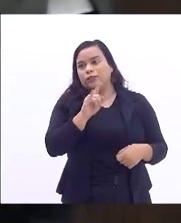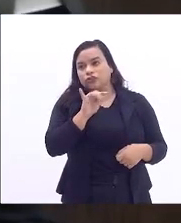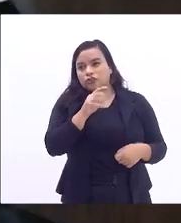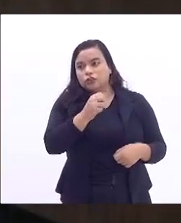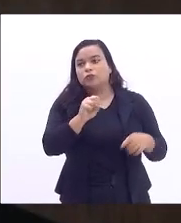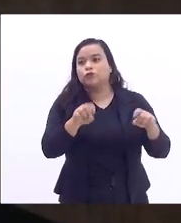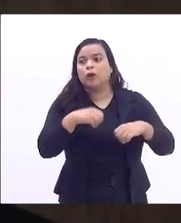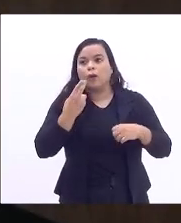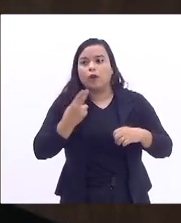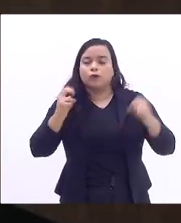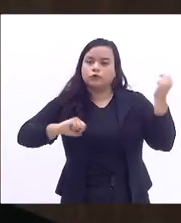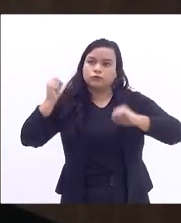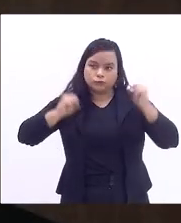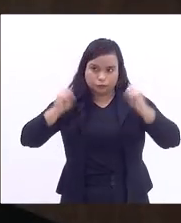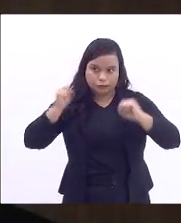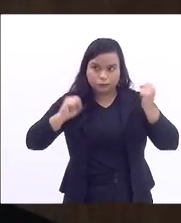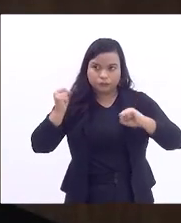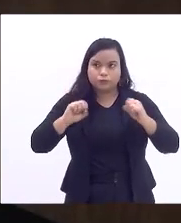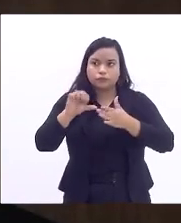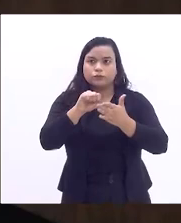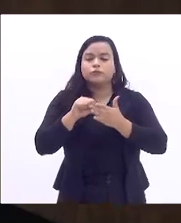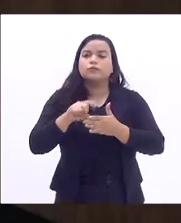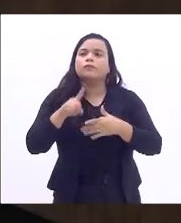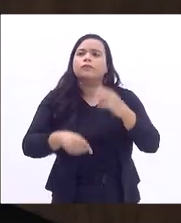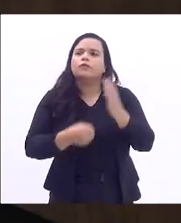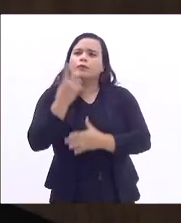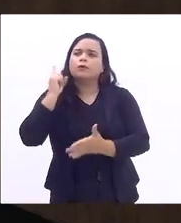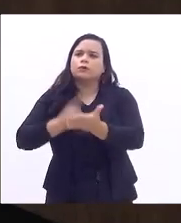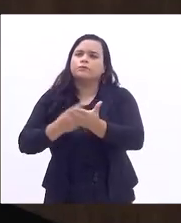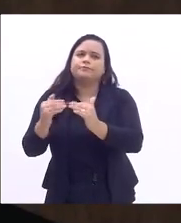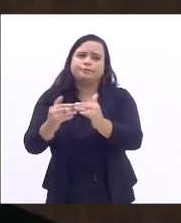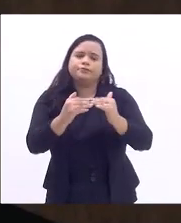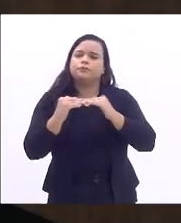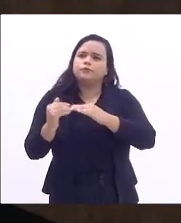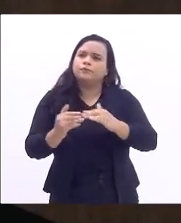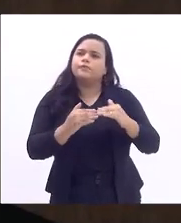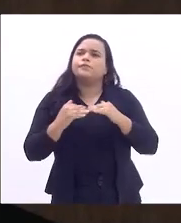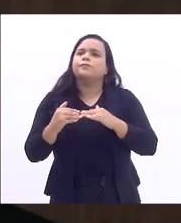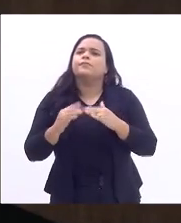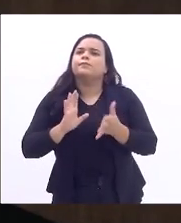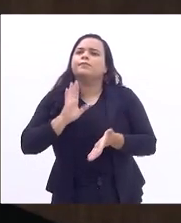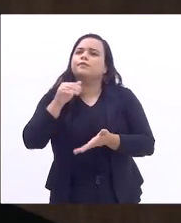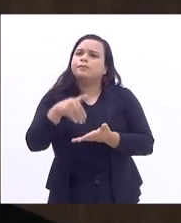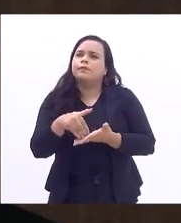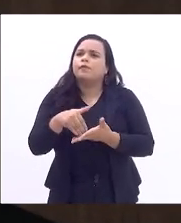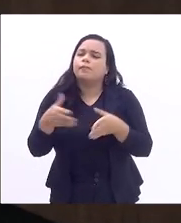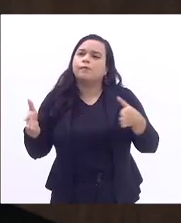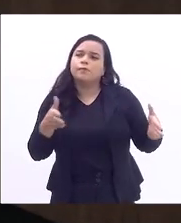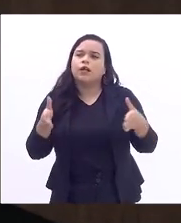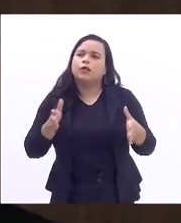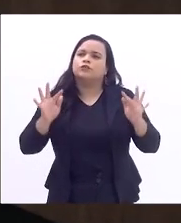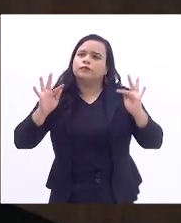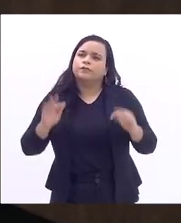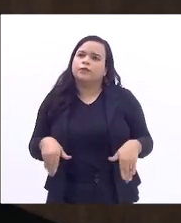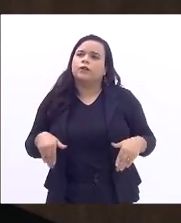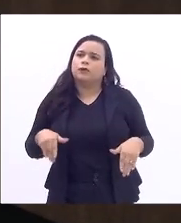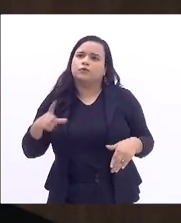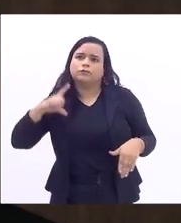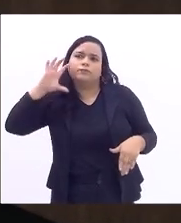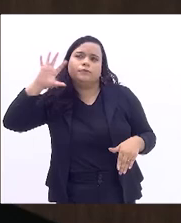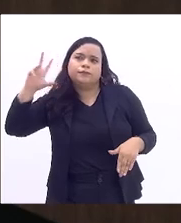estabelecimentos industriais que firmaram em termos de acordo até o prazo final neles